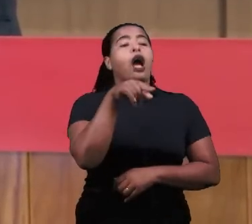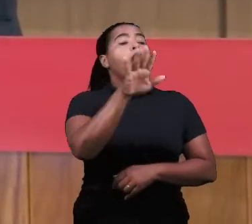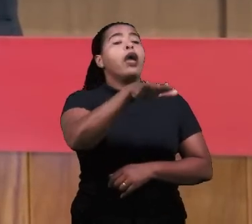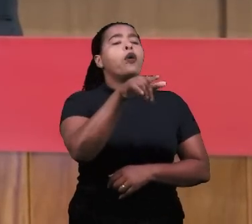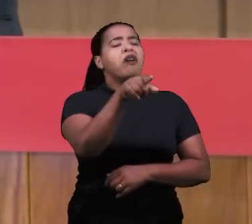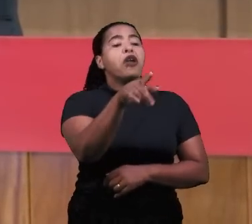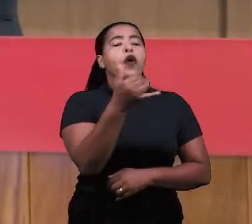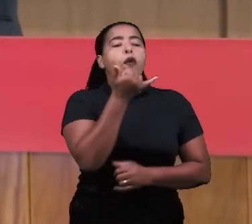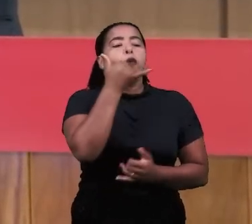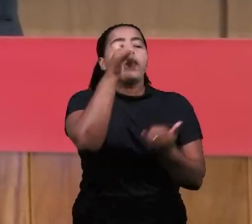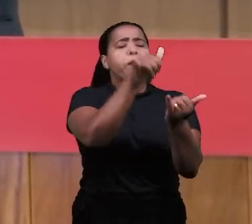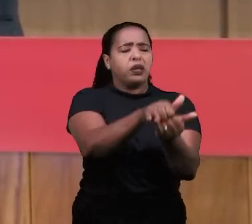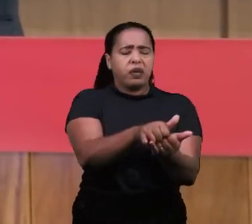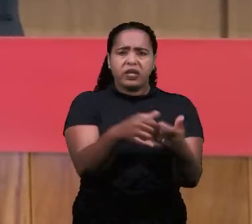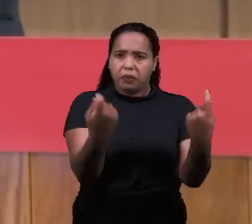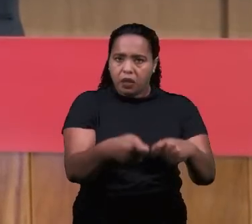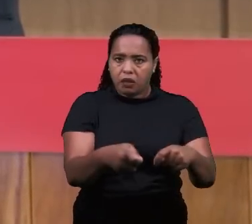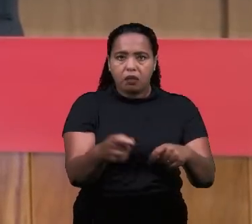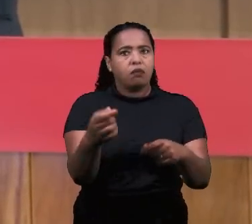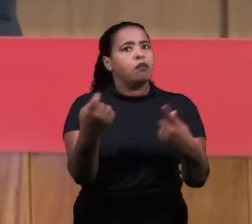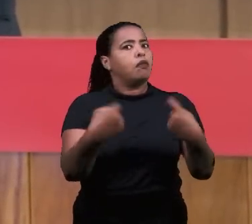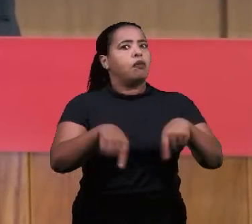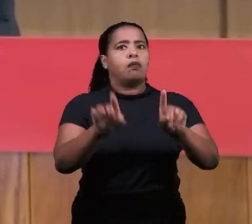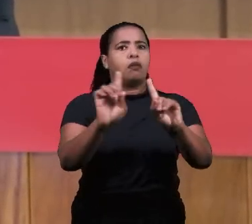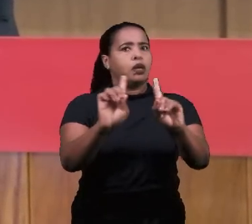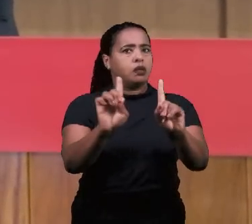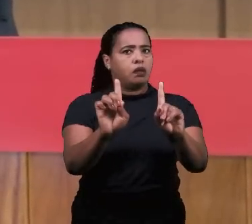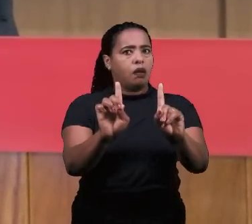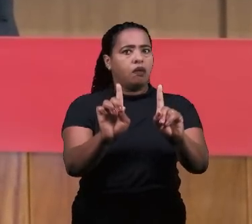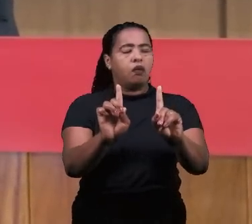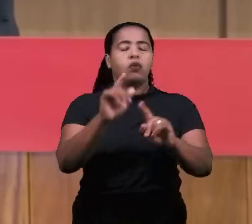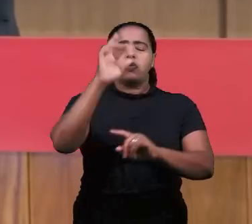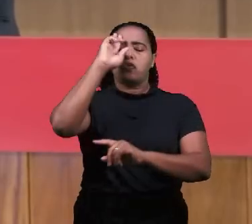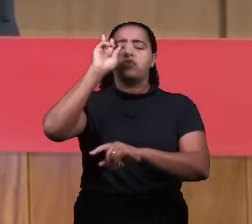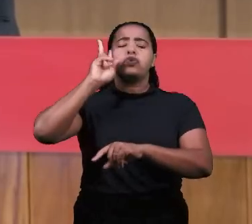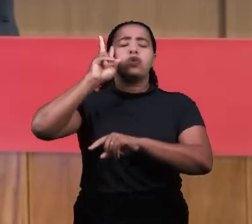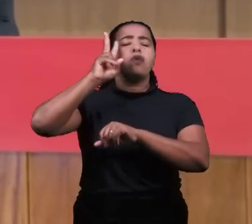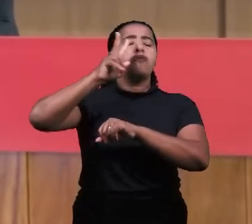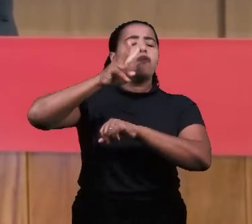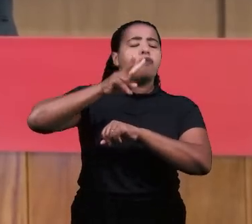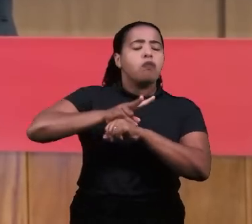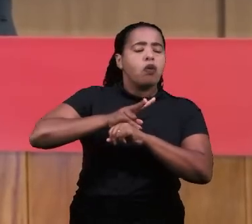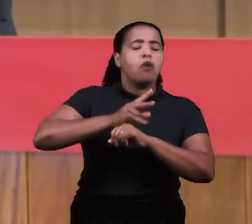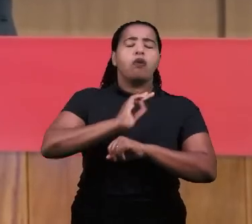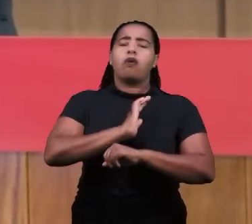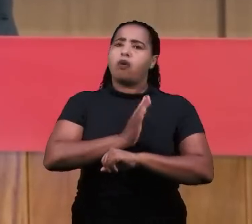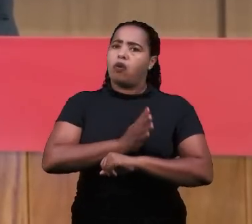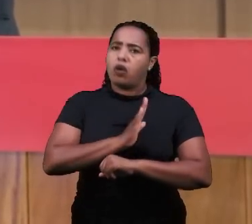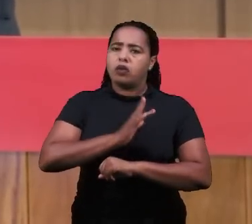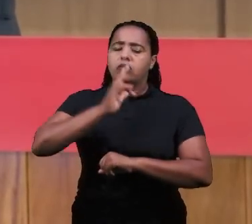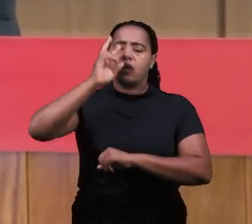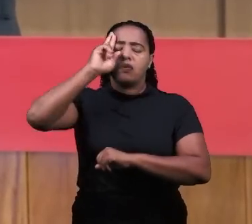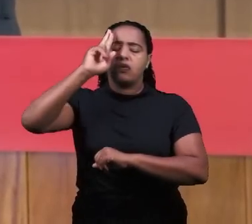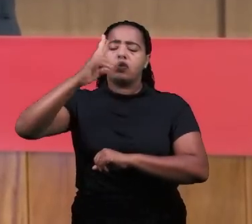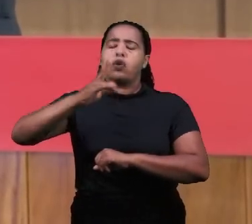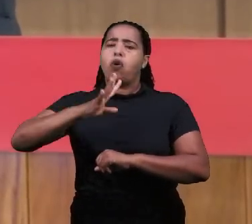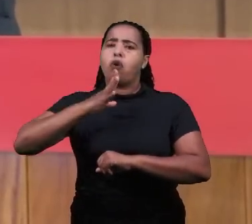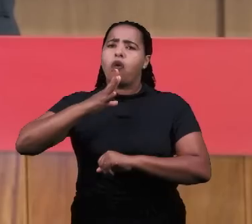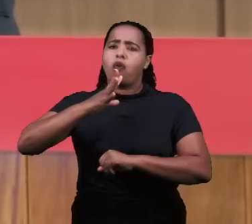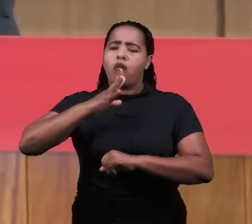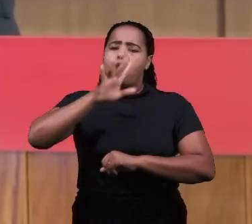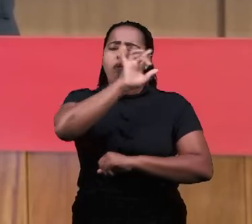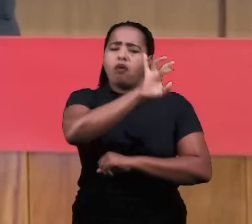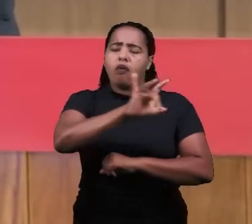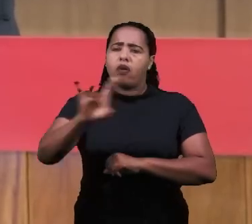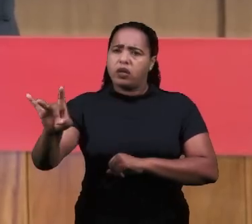a perdoou. Não há necessidade. O Senhor que vê os corações, que sonda os corações, sabe